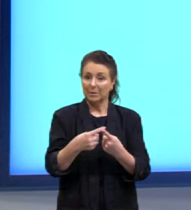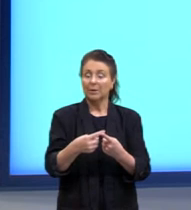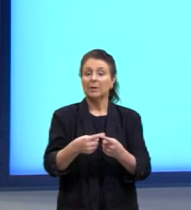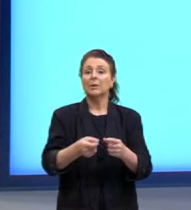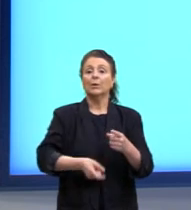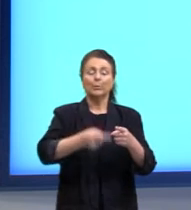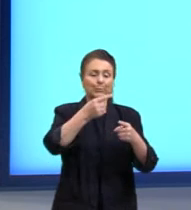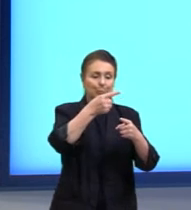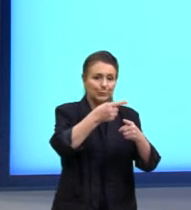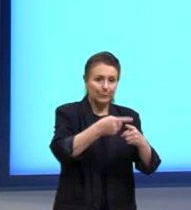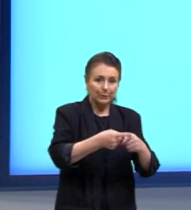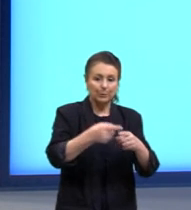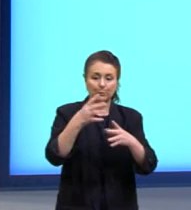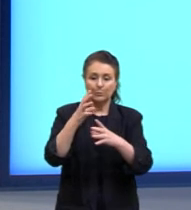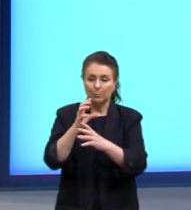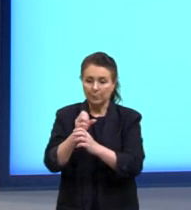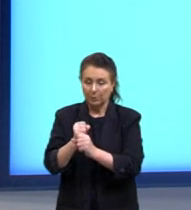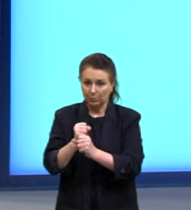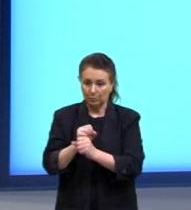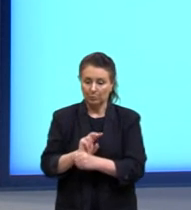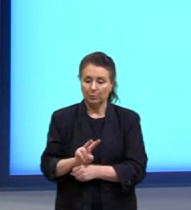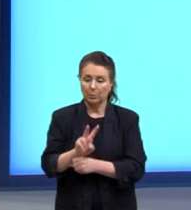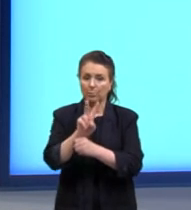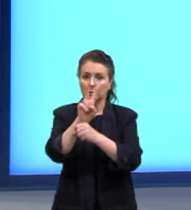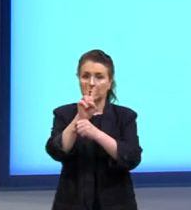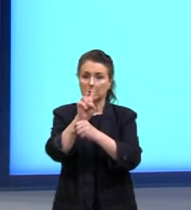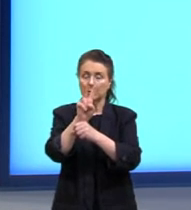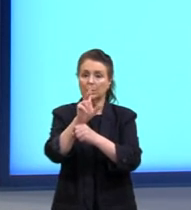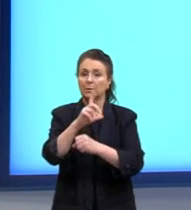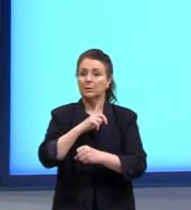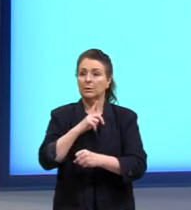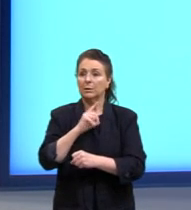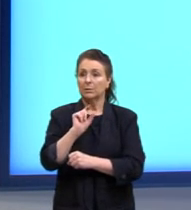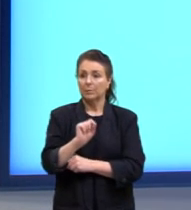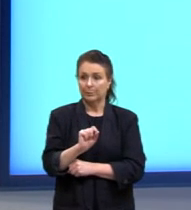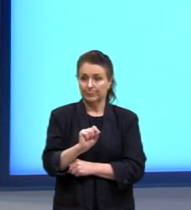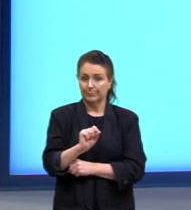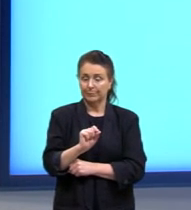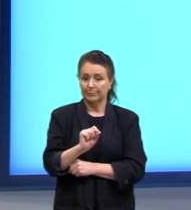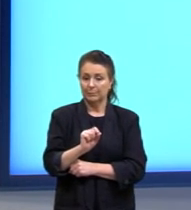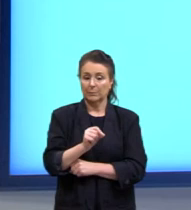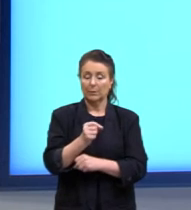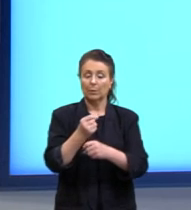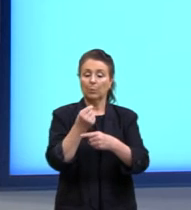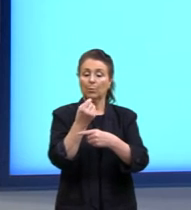e somando né todos os valores nós teríamos o seguinte 45